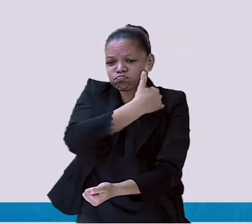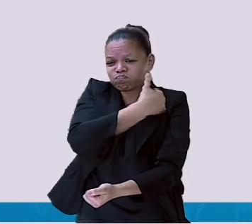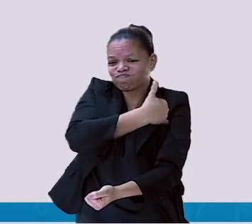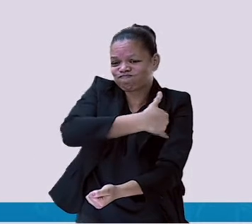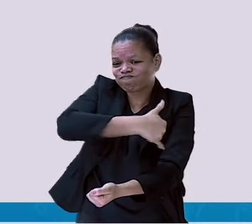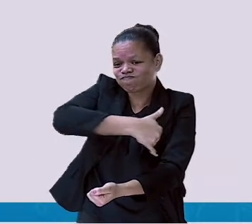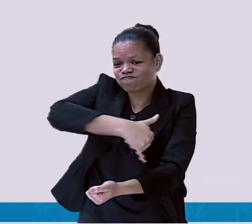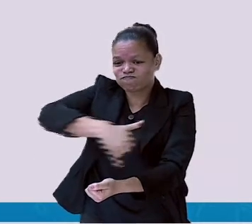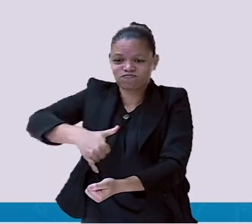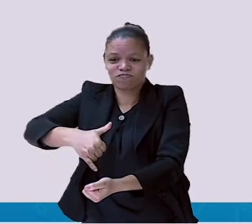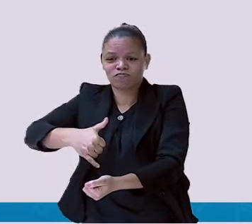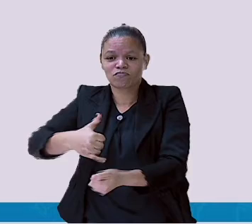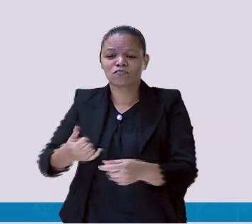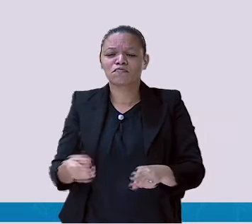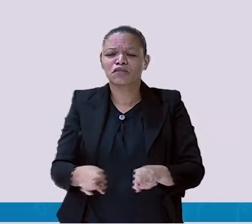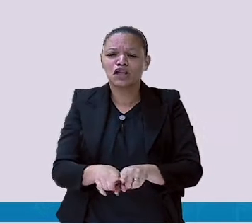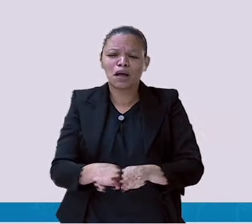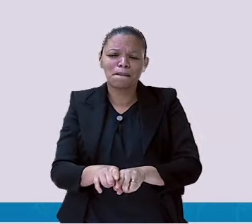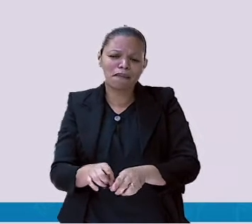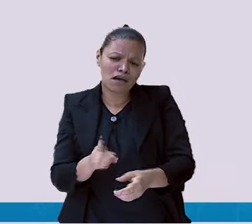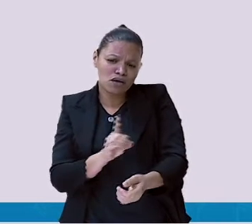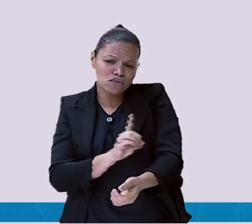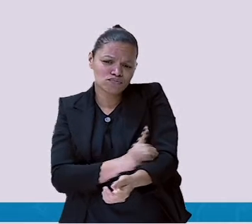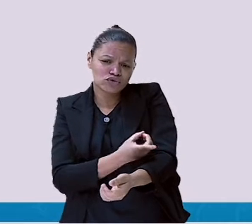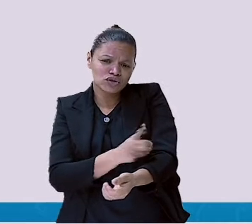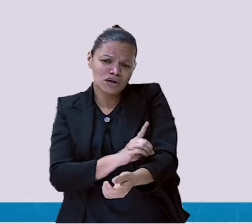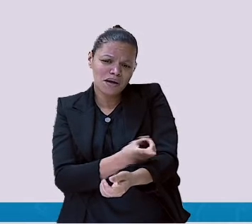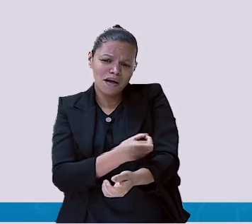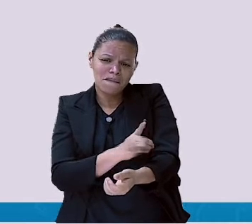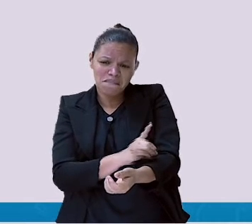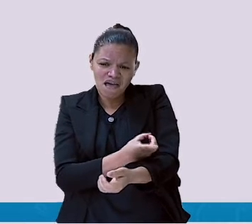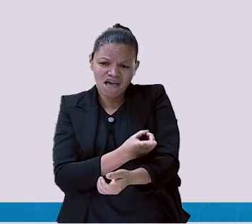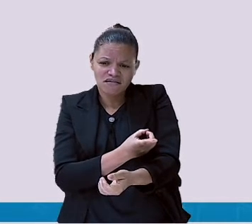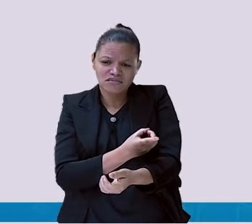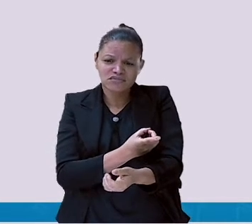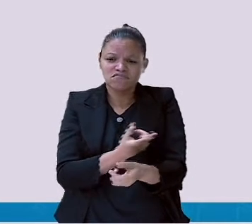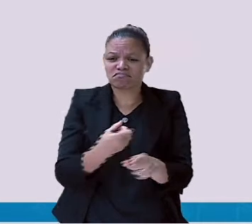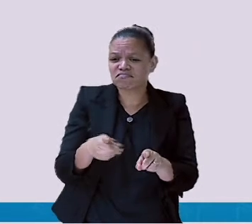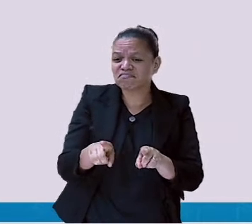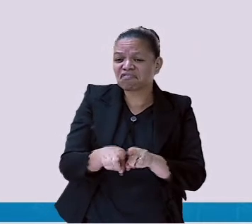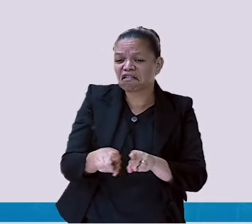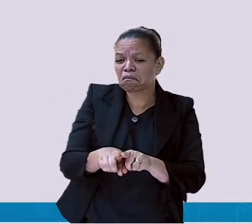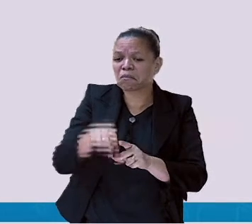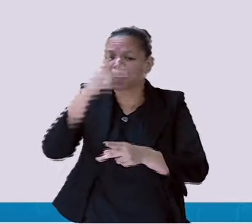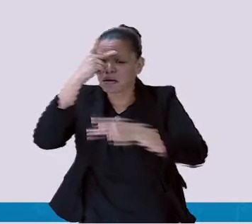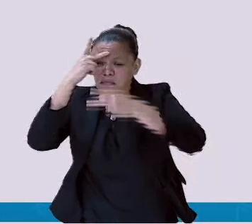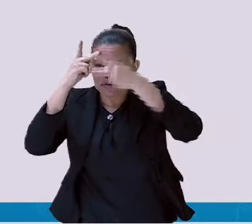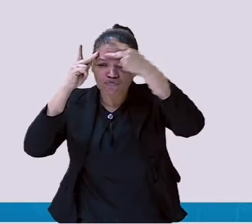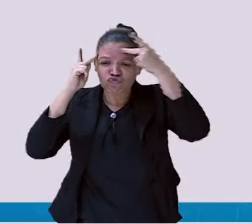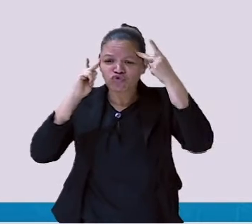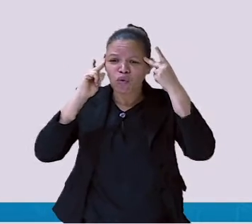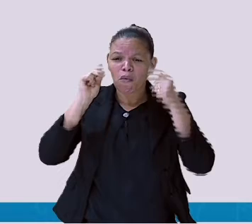má alimentação. Sedentarismo, você não pratica atividade física.